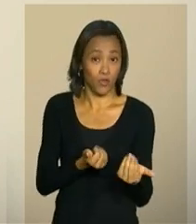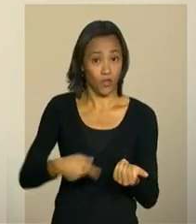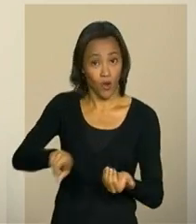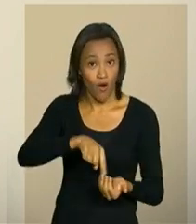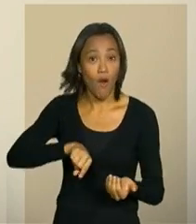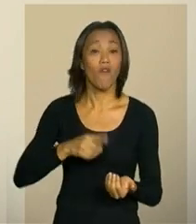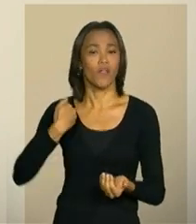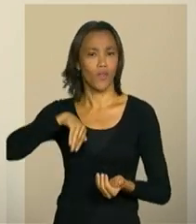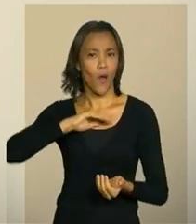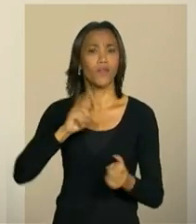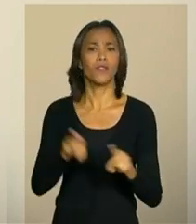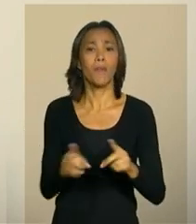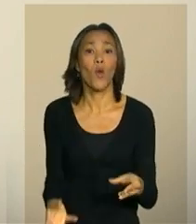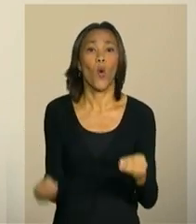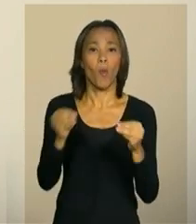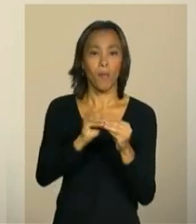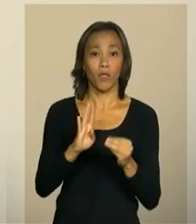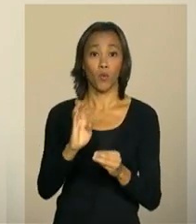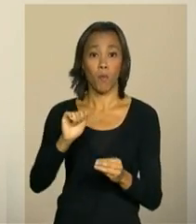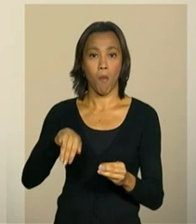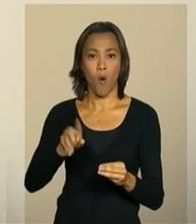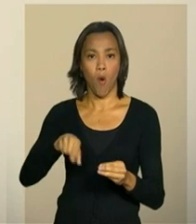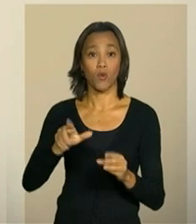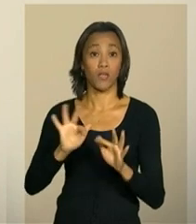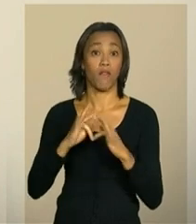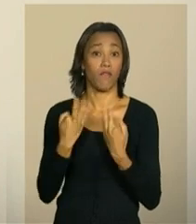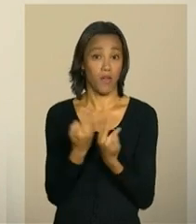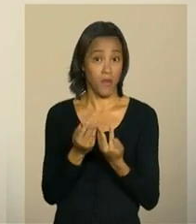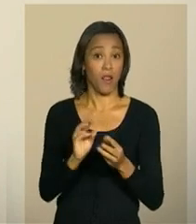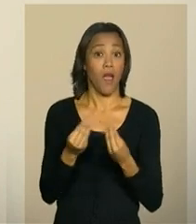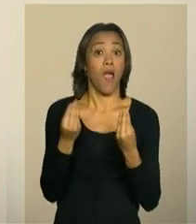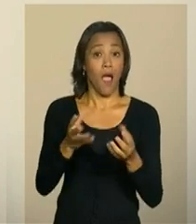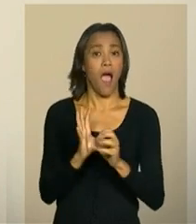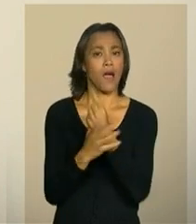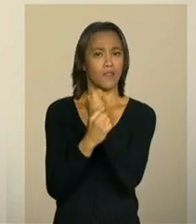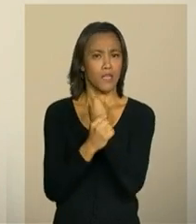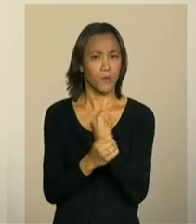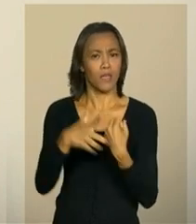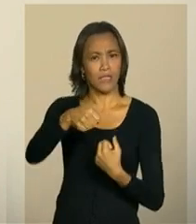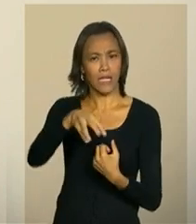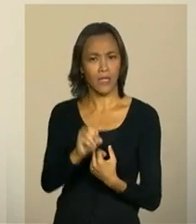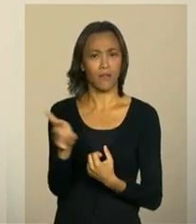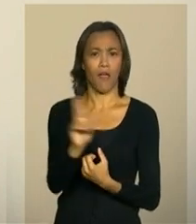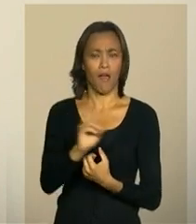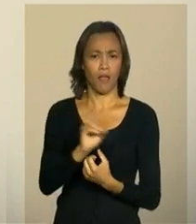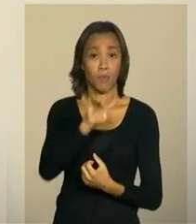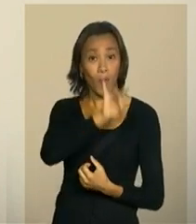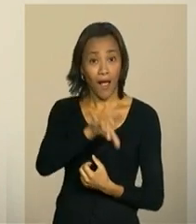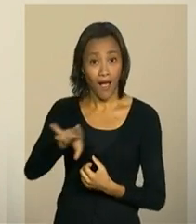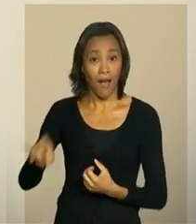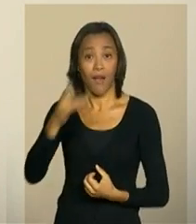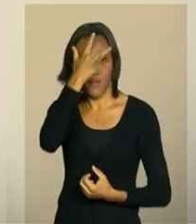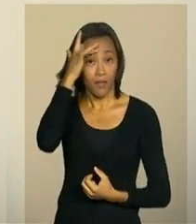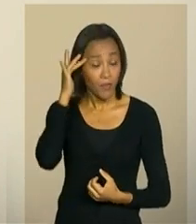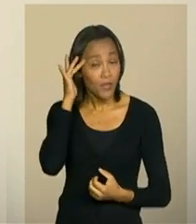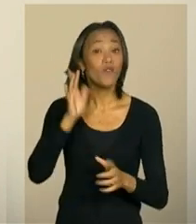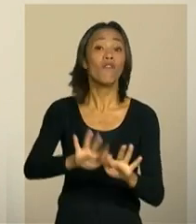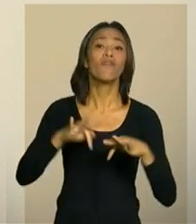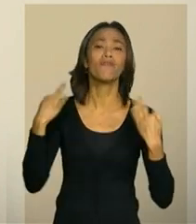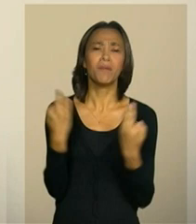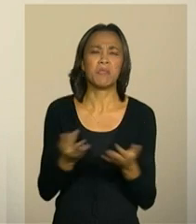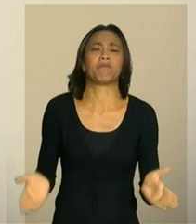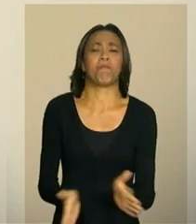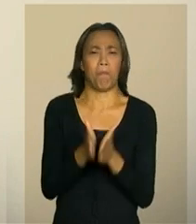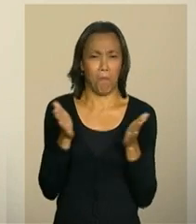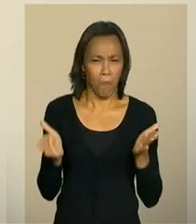estamos complementando Bolsa Família garantindo uma renda de R 70 por pessoa para Famílias